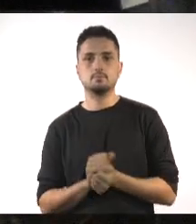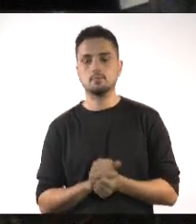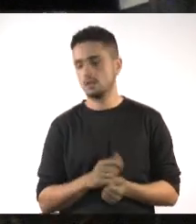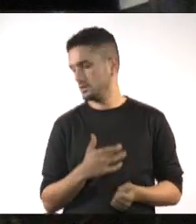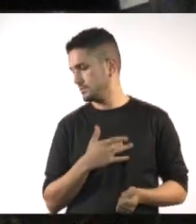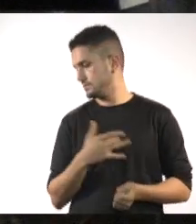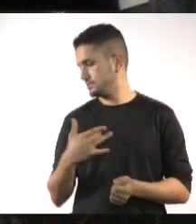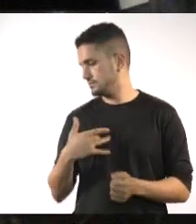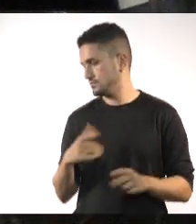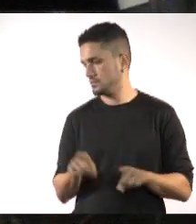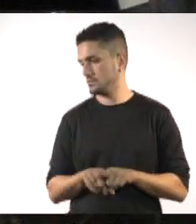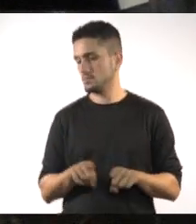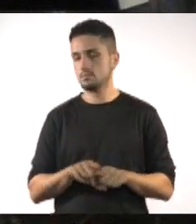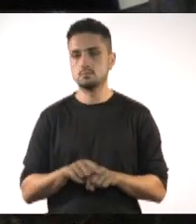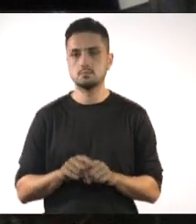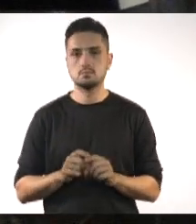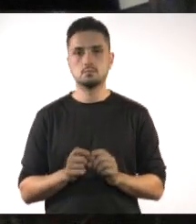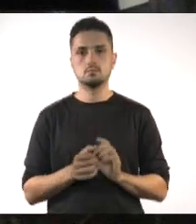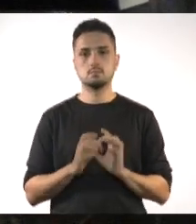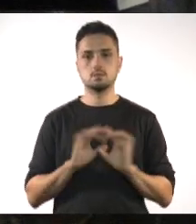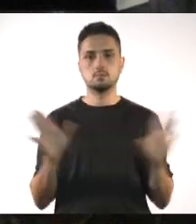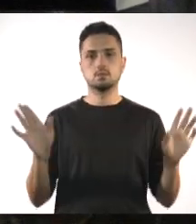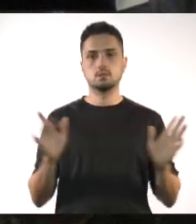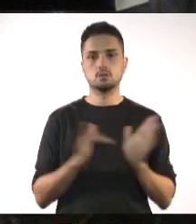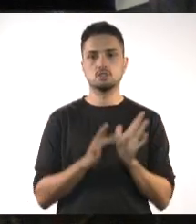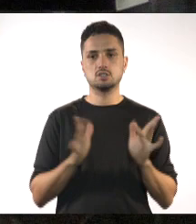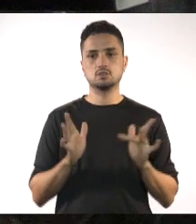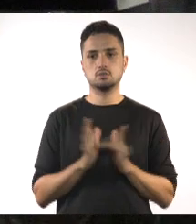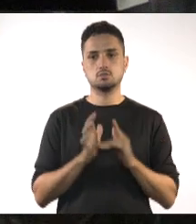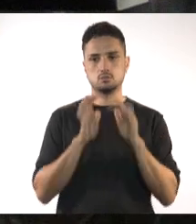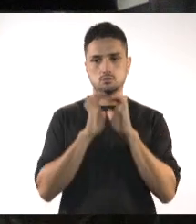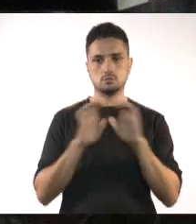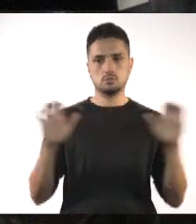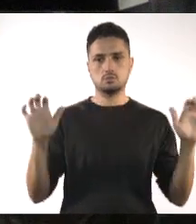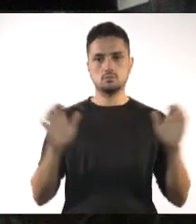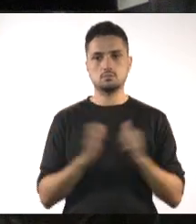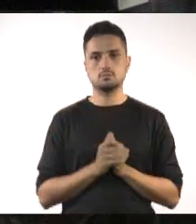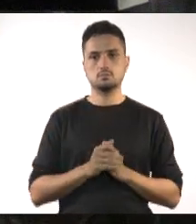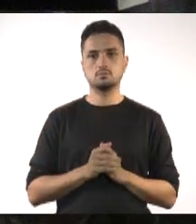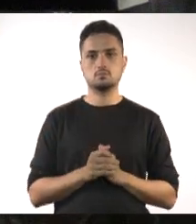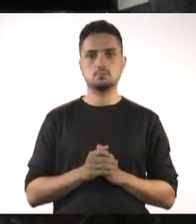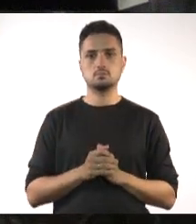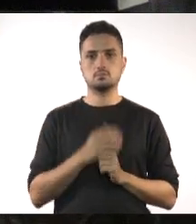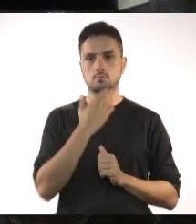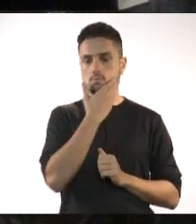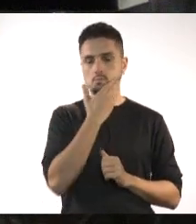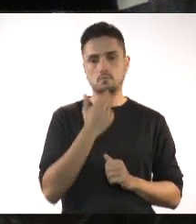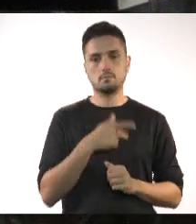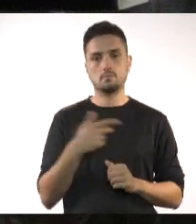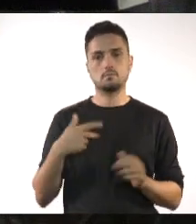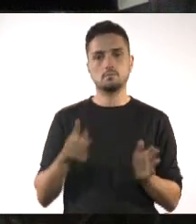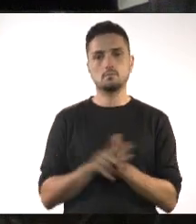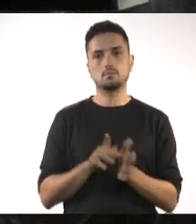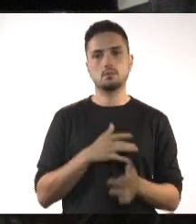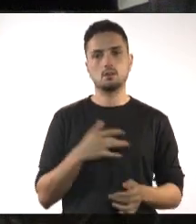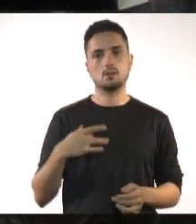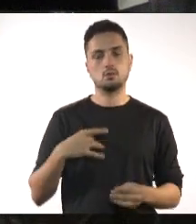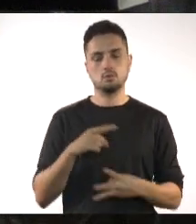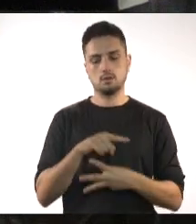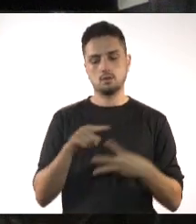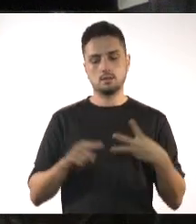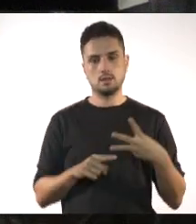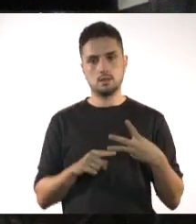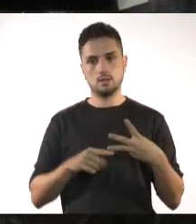ação libertadora de Jesus nas seguintes dimensões. A Pastoral da Saúde atua em 3